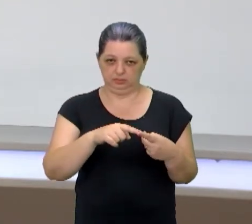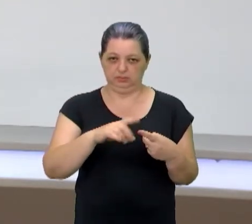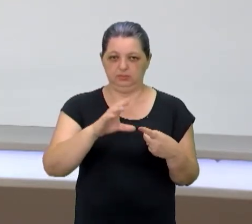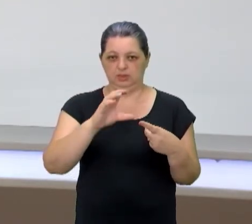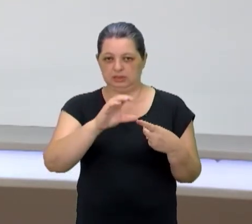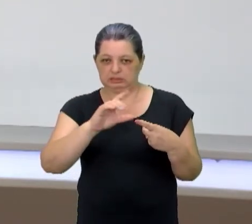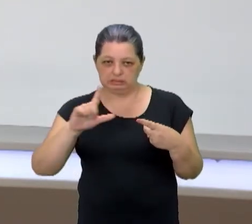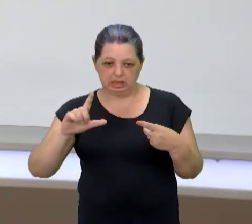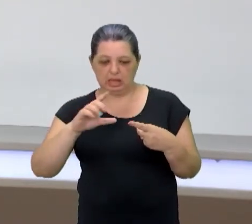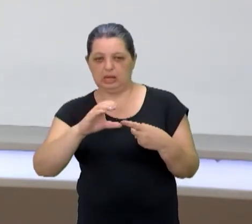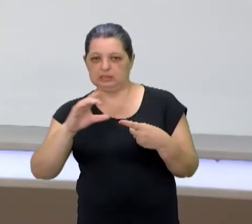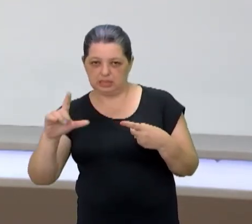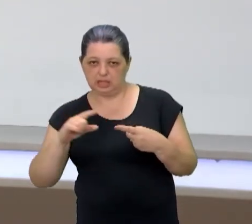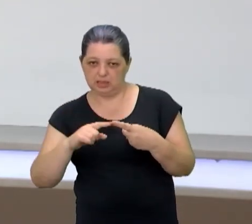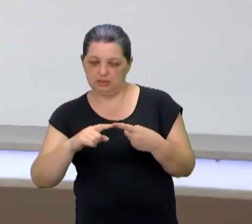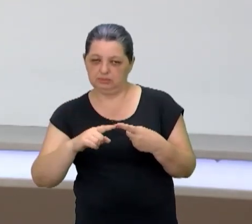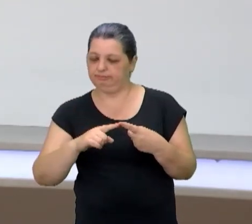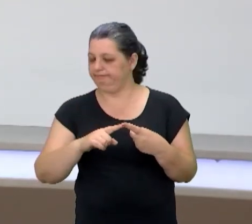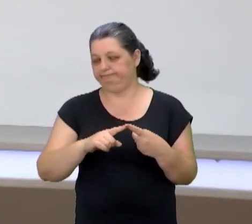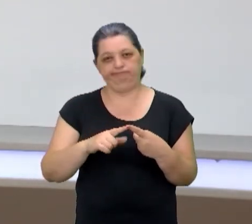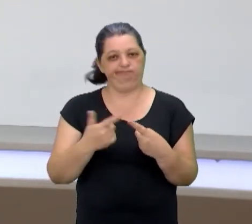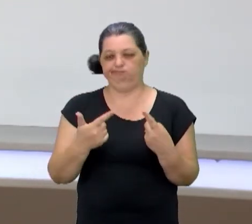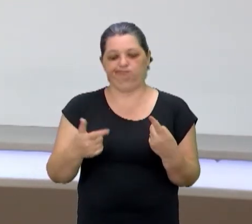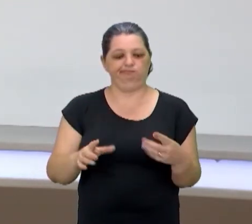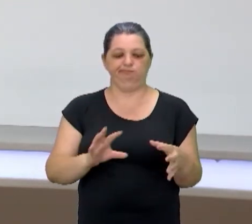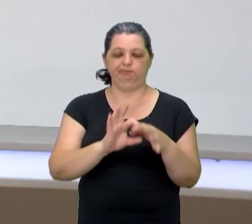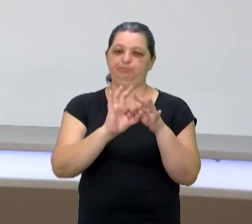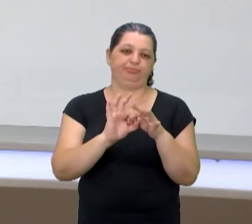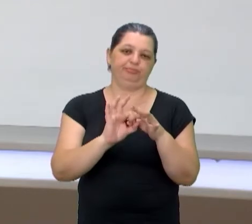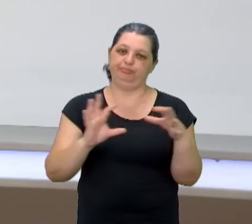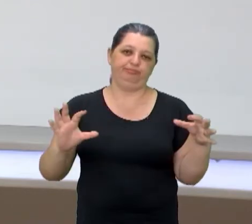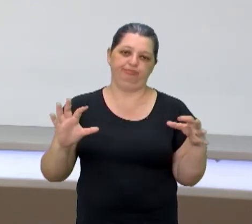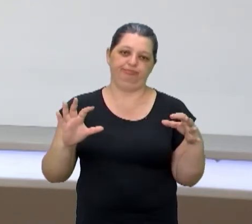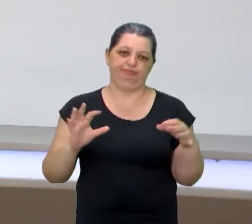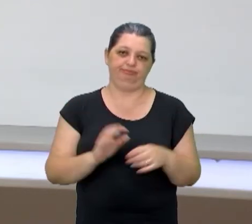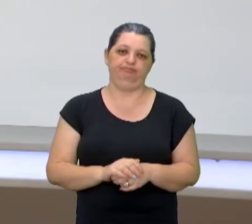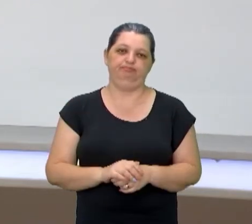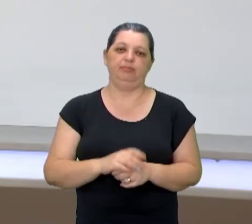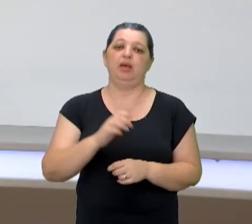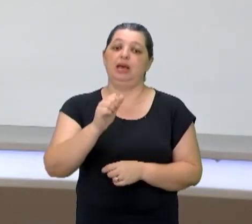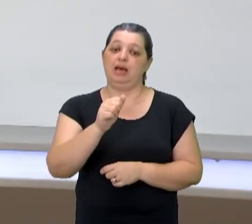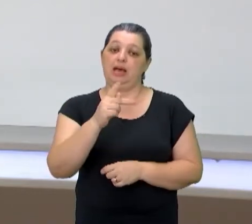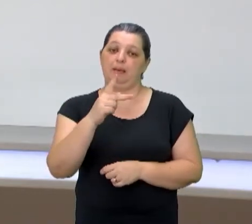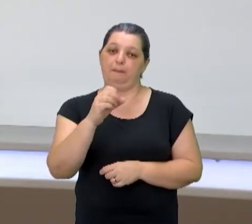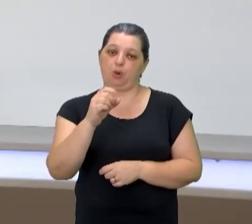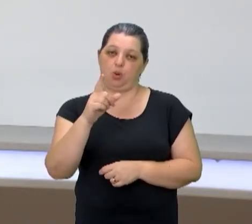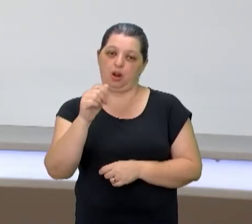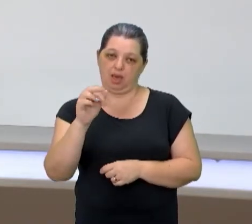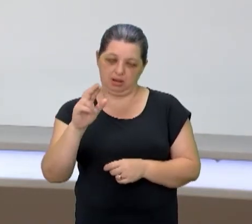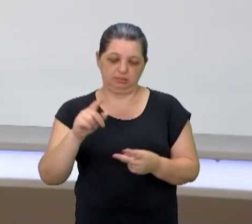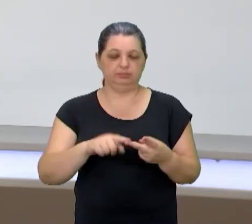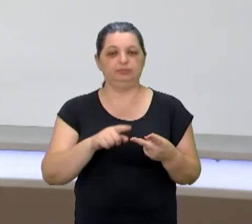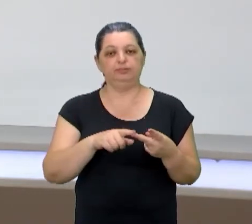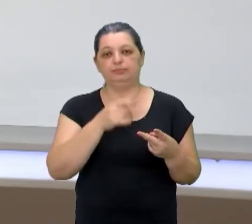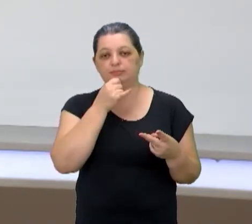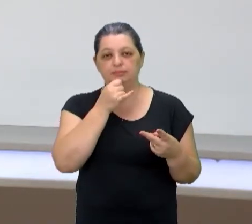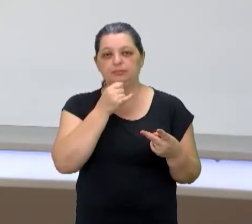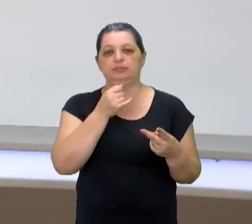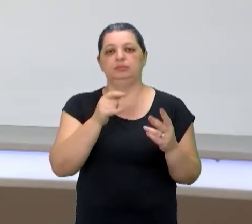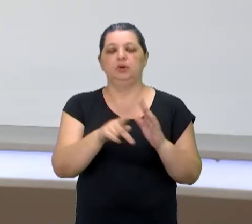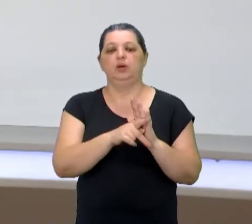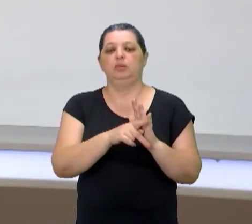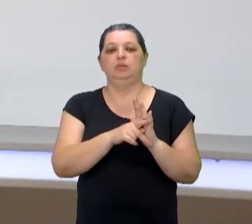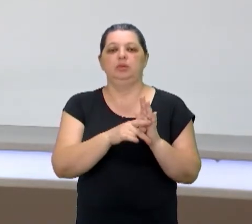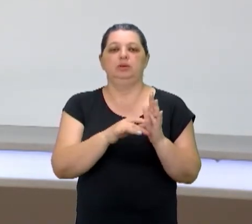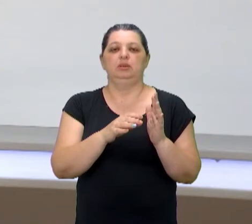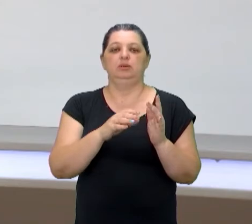com cloro, então ele não vai formar polo. Então, ela é a substância apolar. Se está ali, por exemplo, o ácido